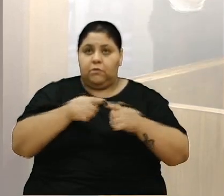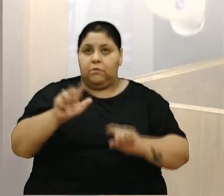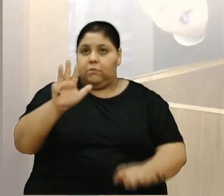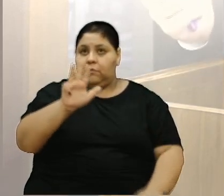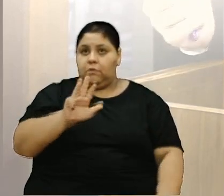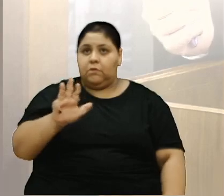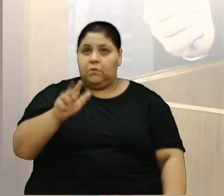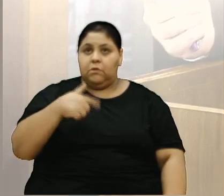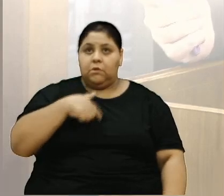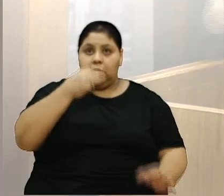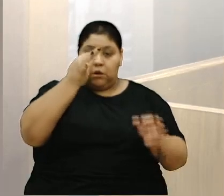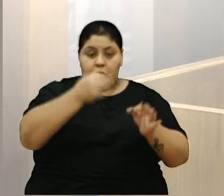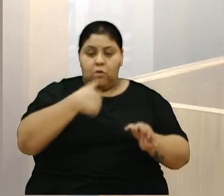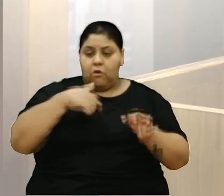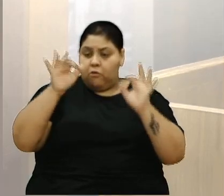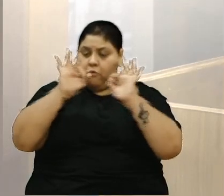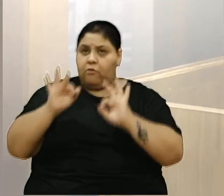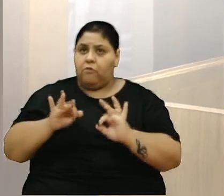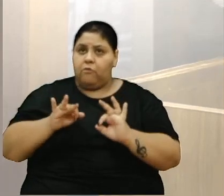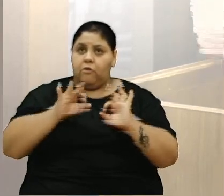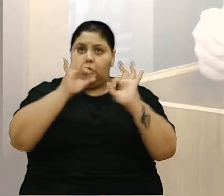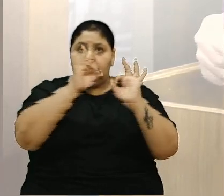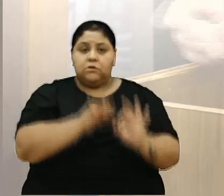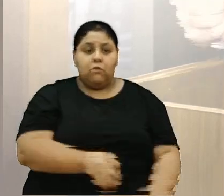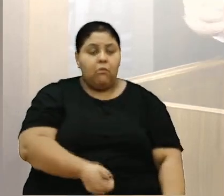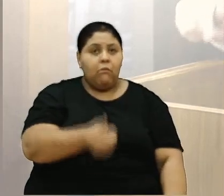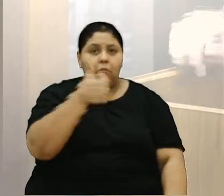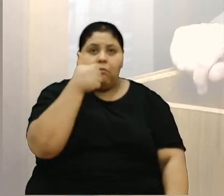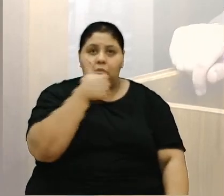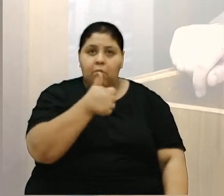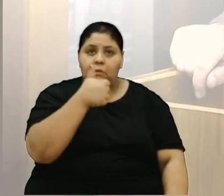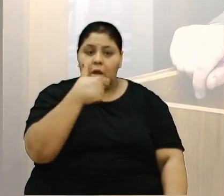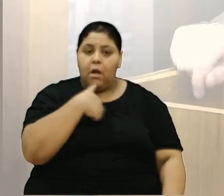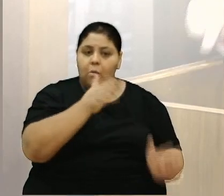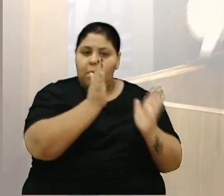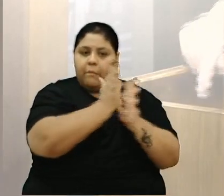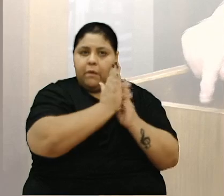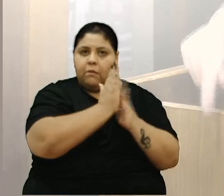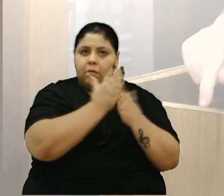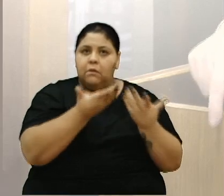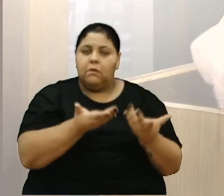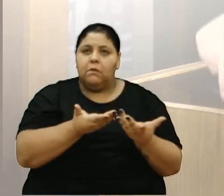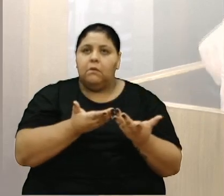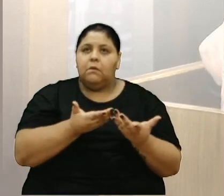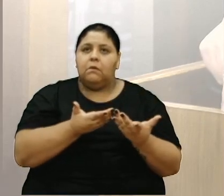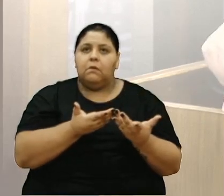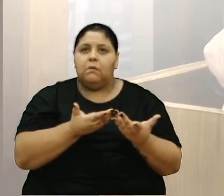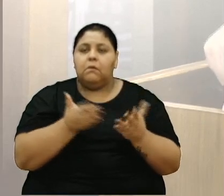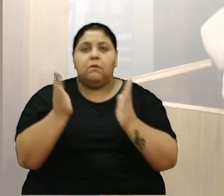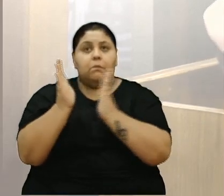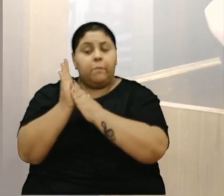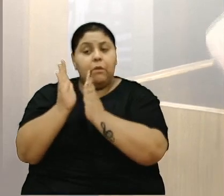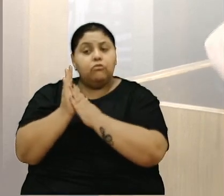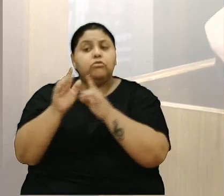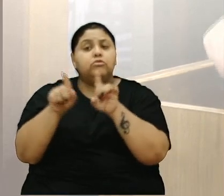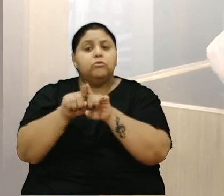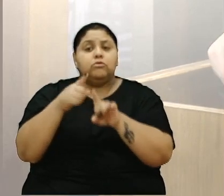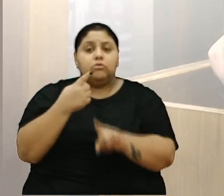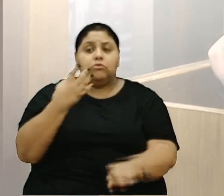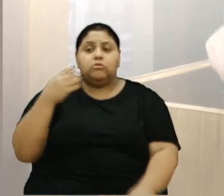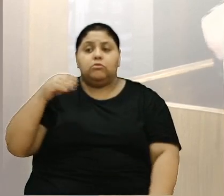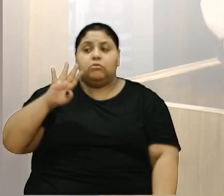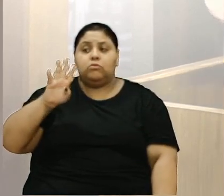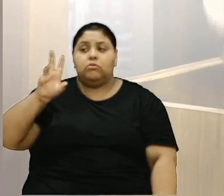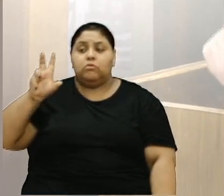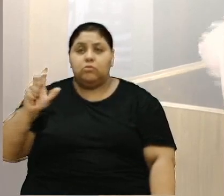certa, eu estou feliz. Acertou uma, joia, vou aplaudir. Como eu aplaudi os 14 milhões que o senhor